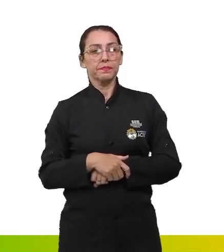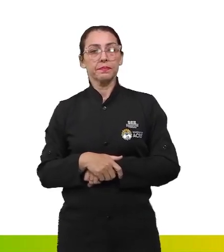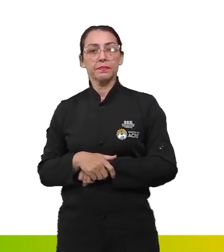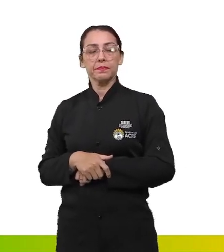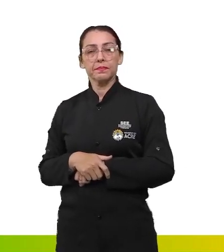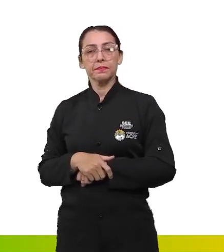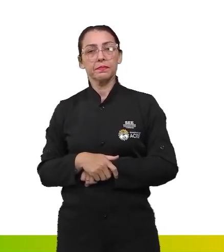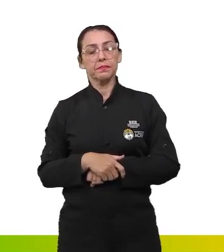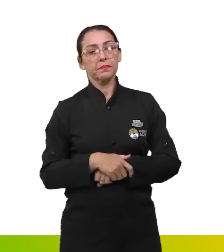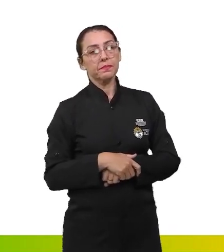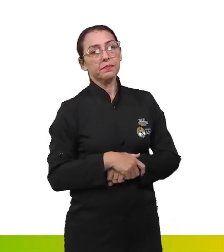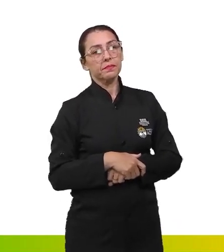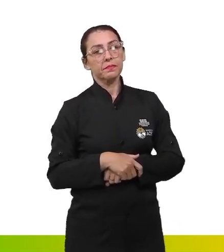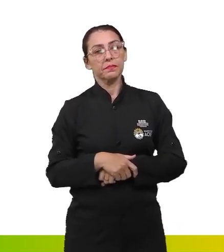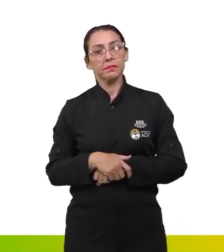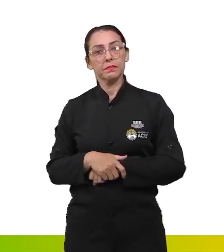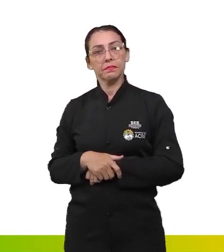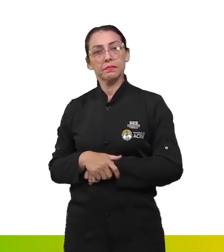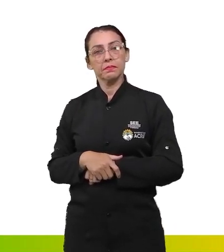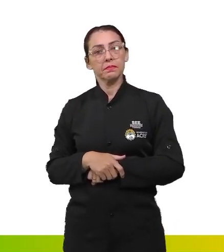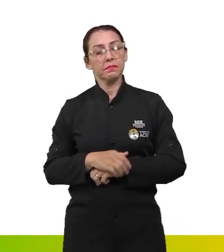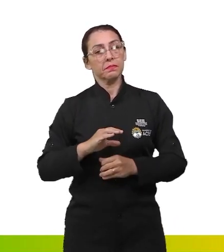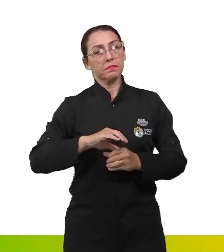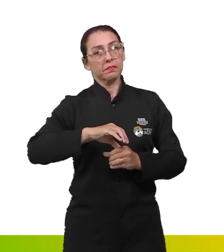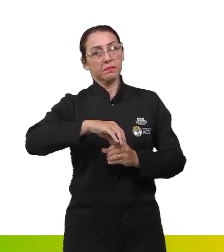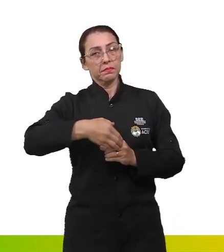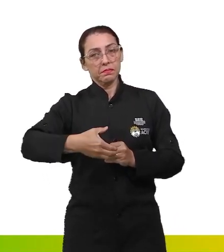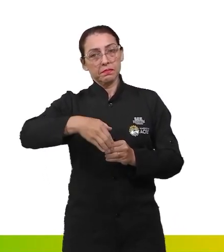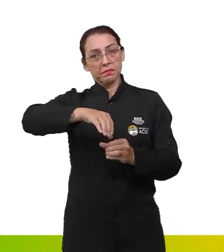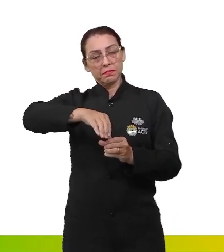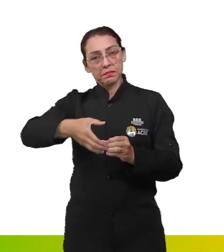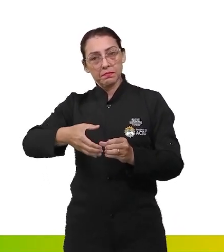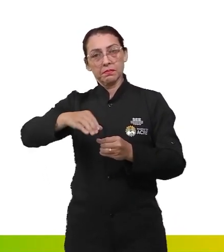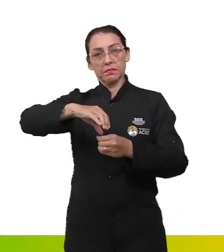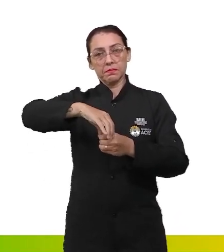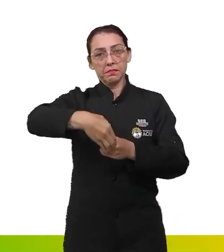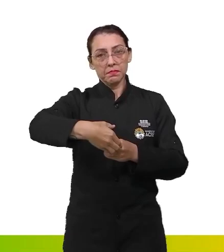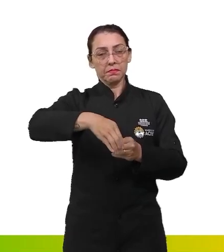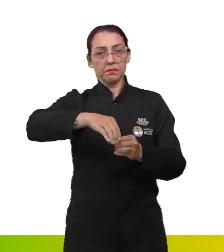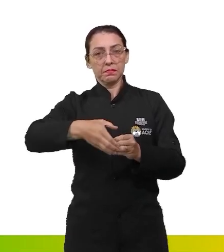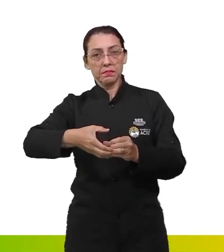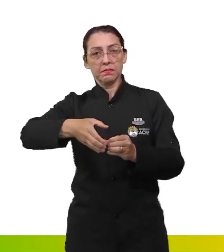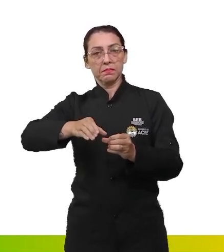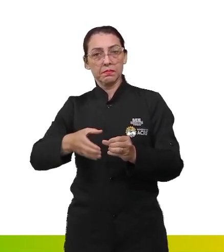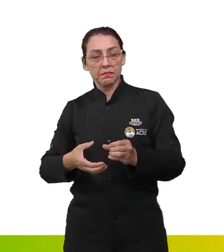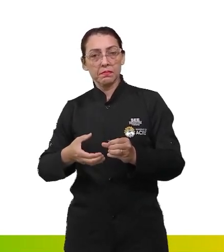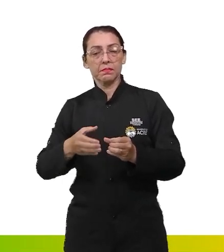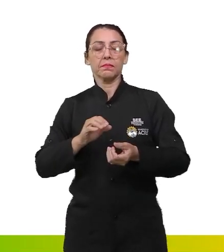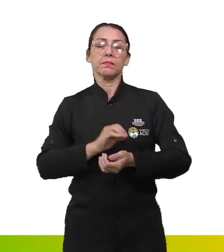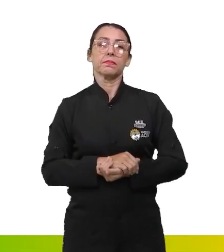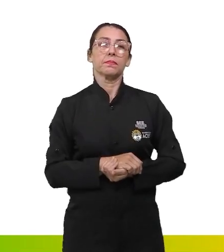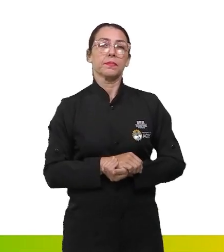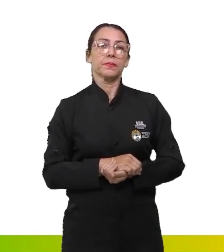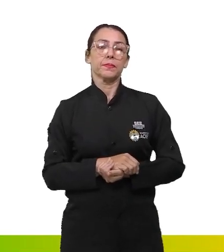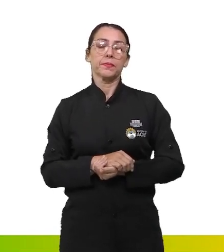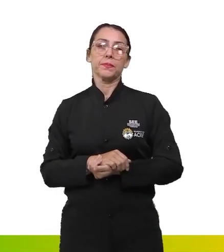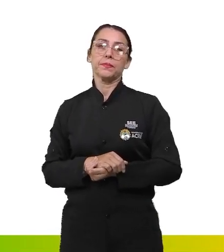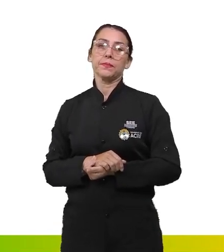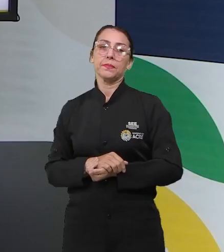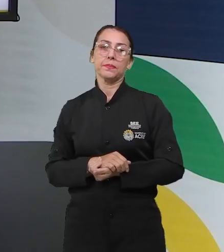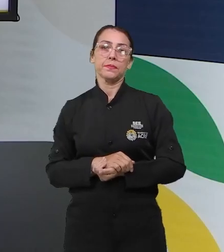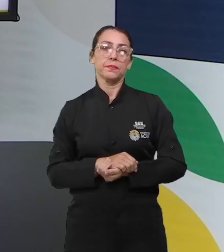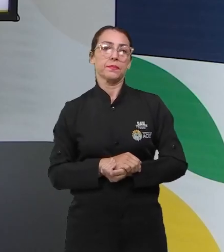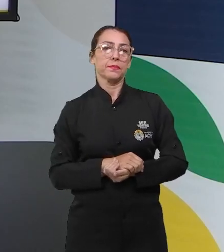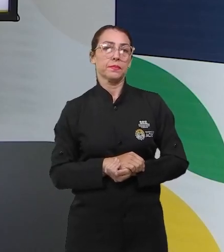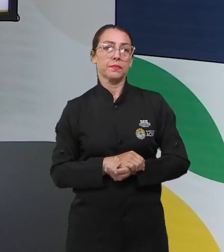la naranja e la mandarina, ou seja, eu gosto de laranja e de tangerina. Então é